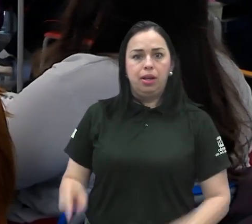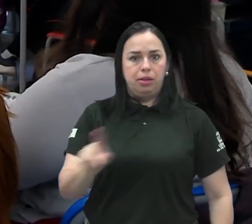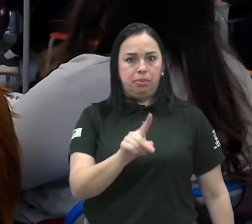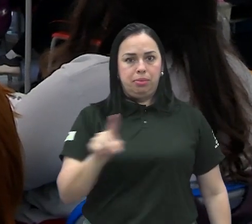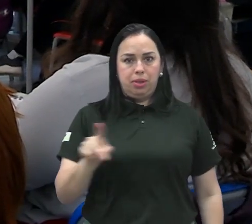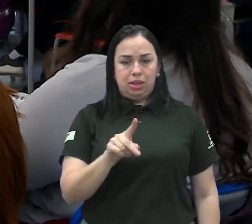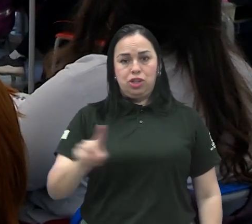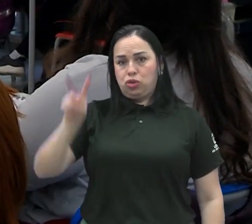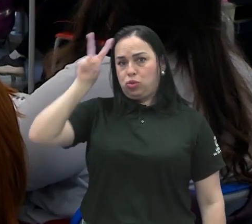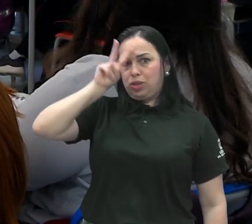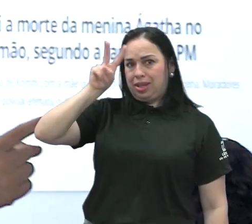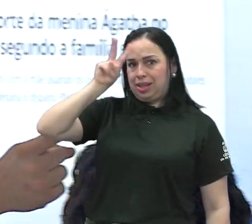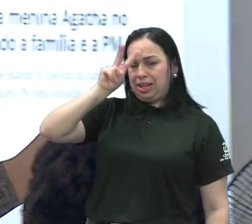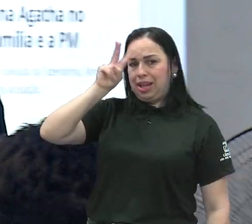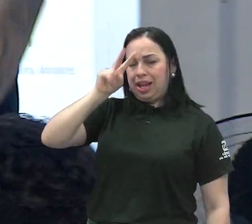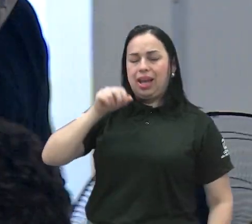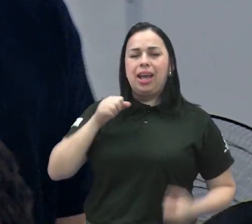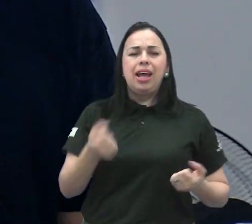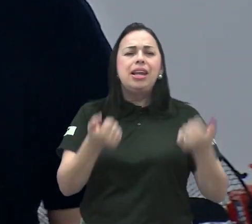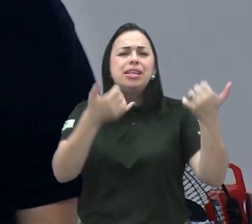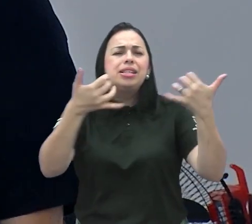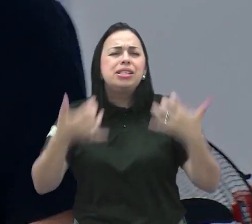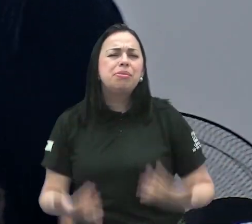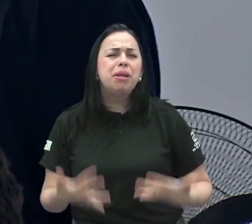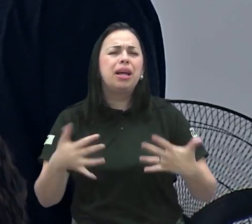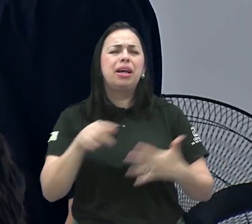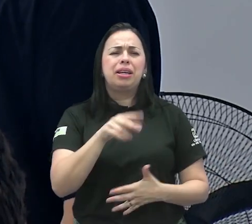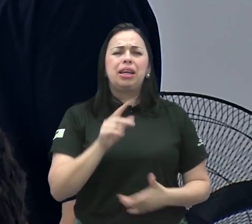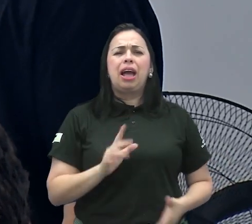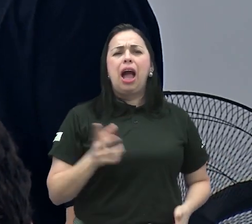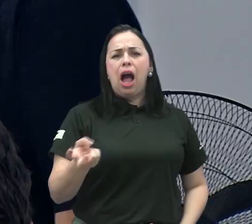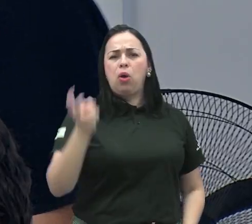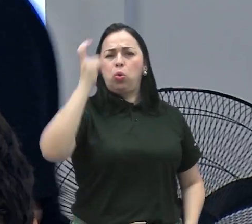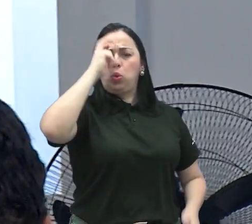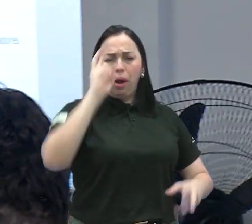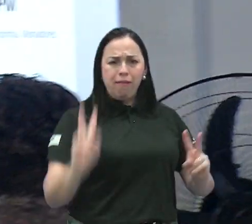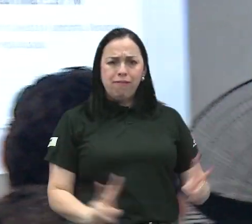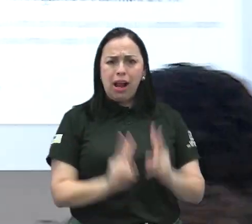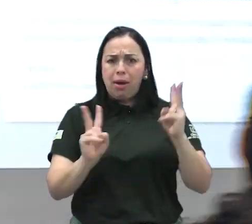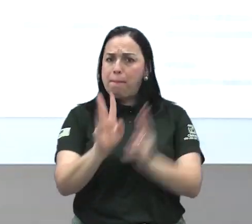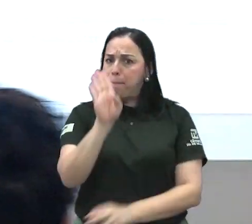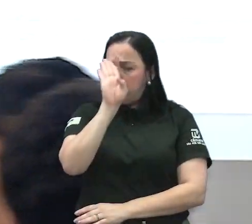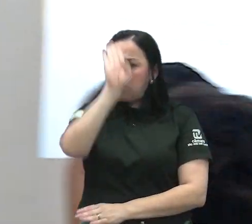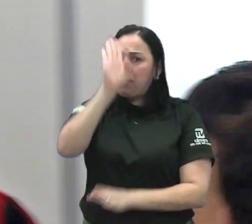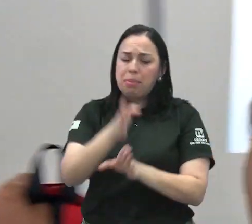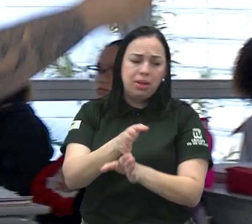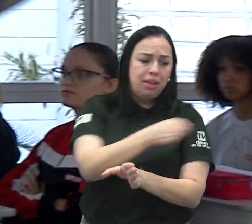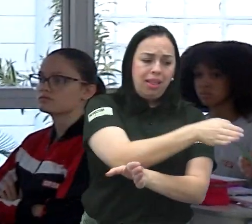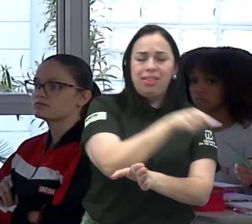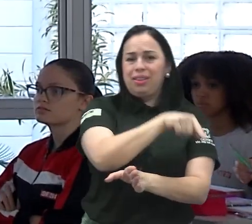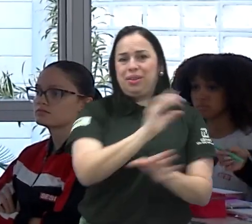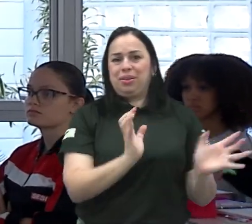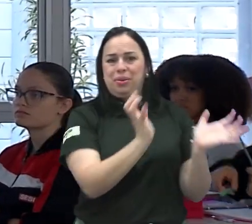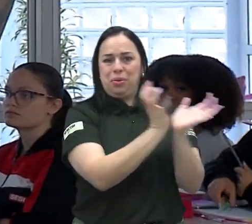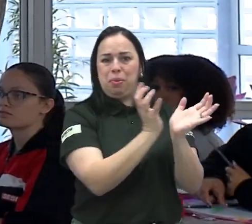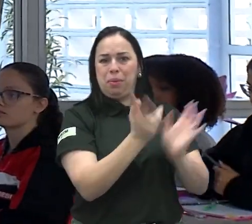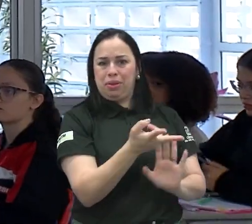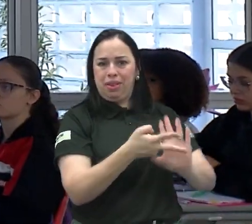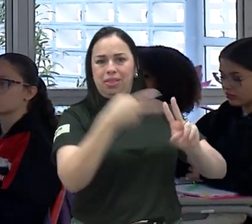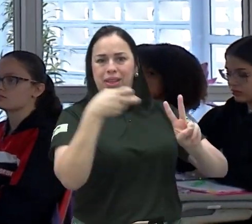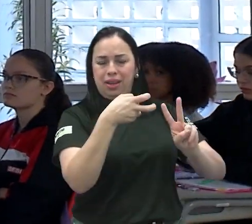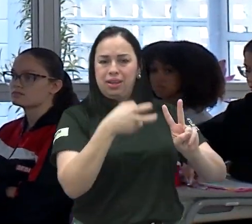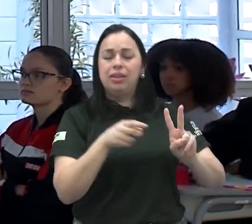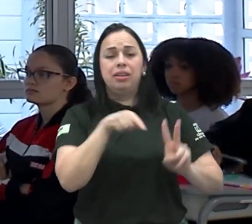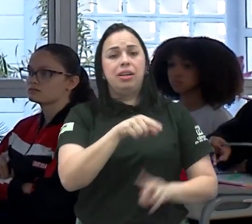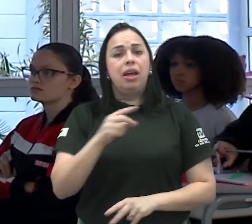da educação básica. Para este professor de história, trabalhar aspectos que valorizem a cultura, principalmente as que vieram